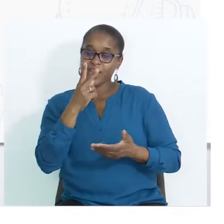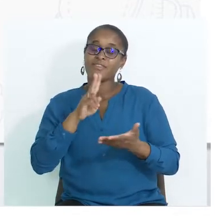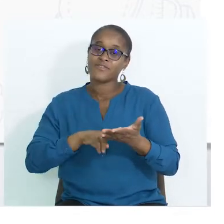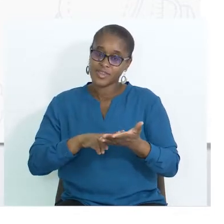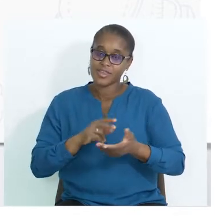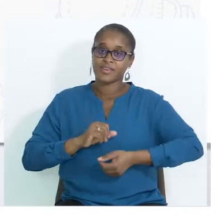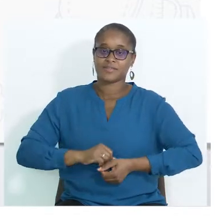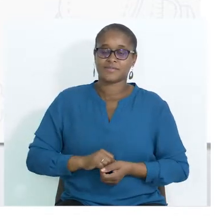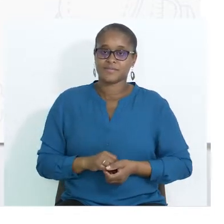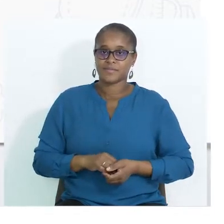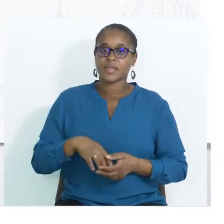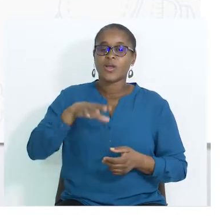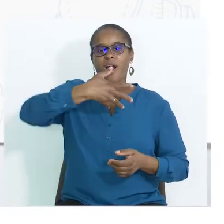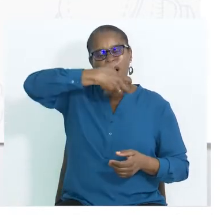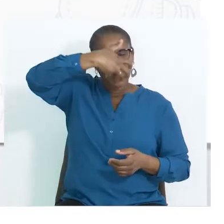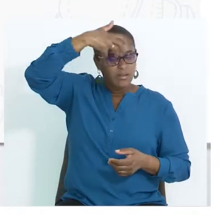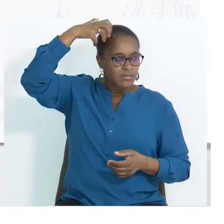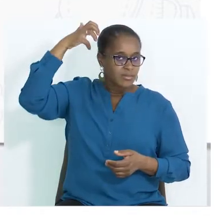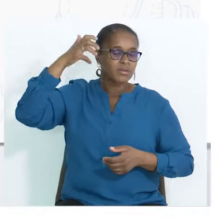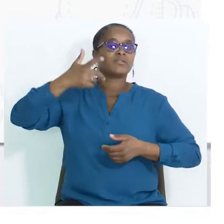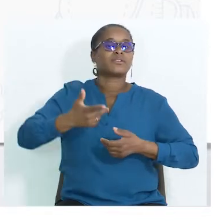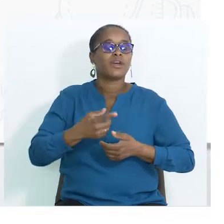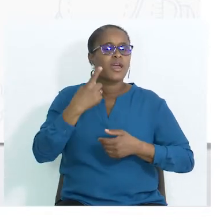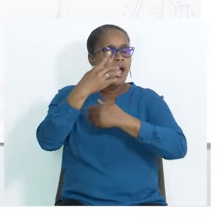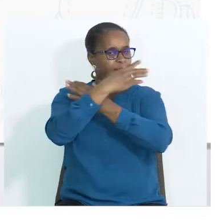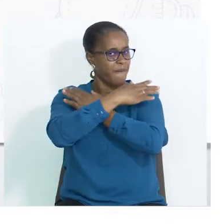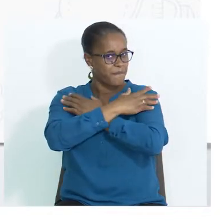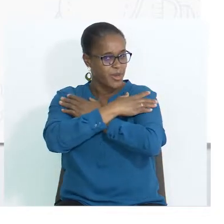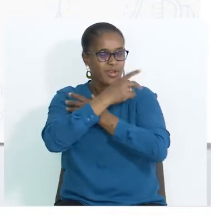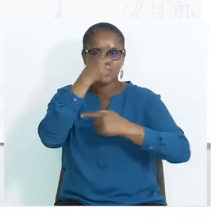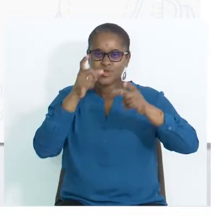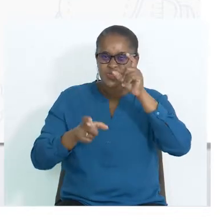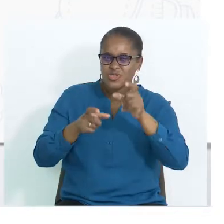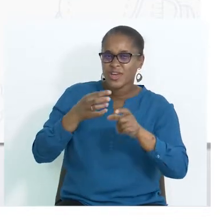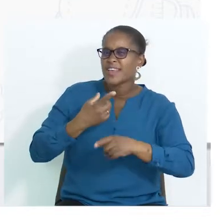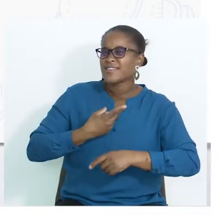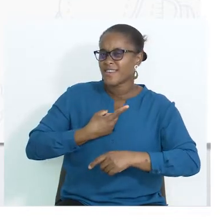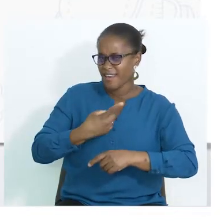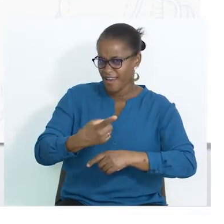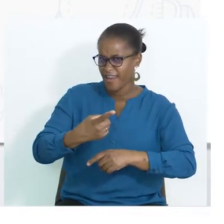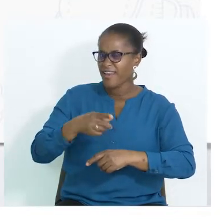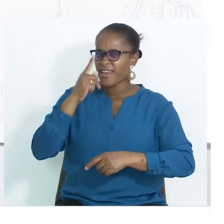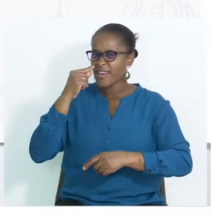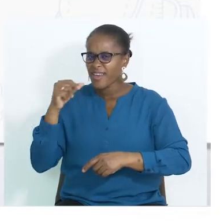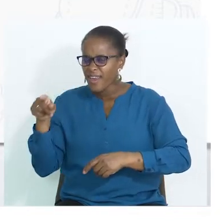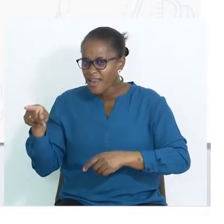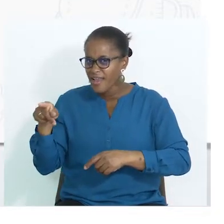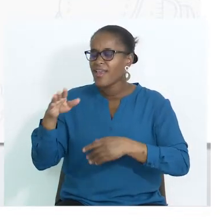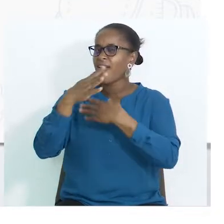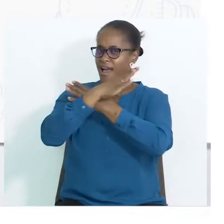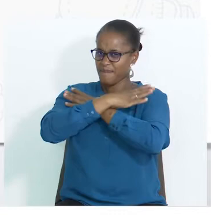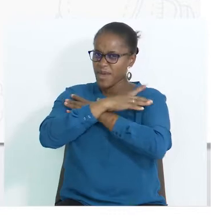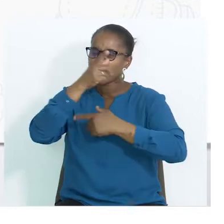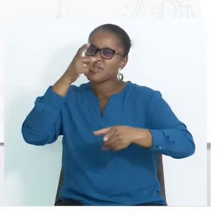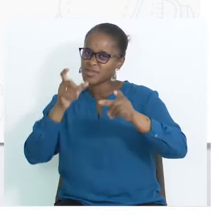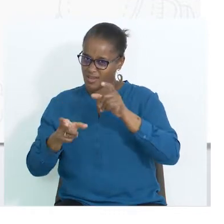velho verdadeira união é amigo das pessoas que ele é e as